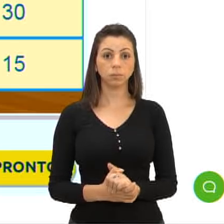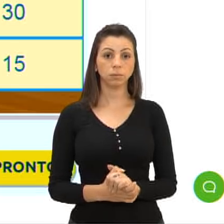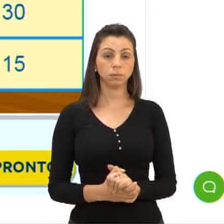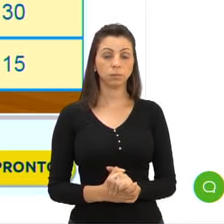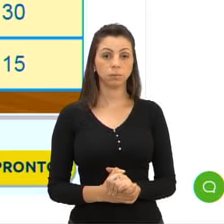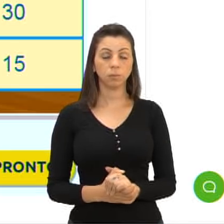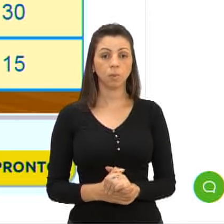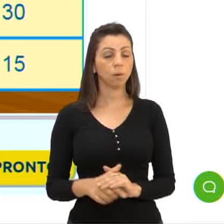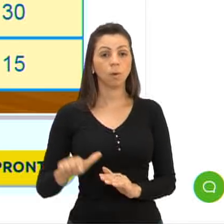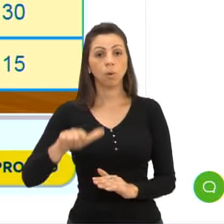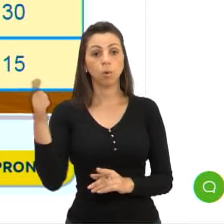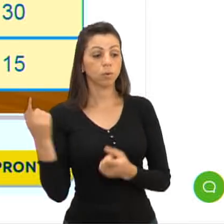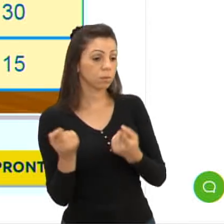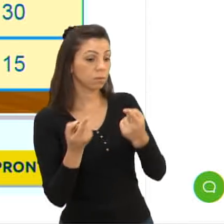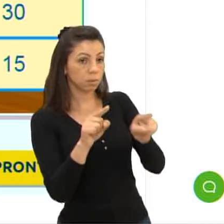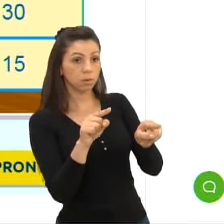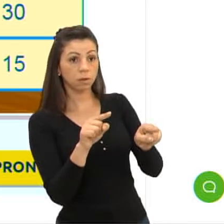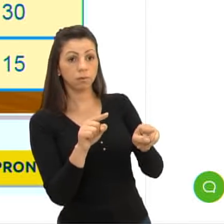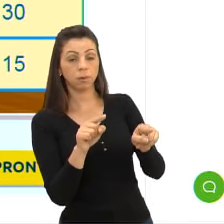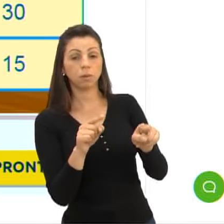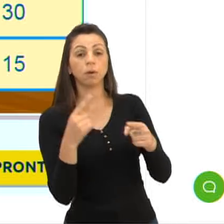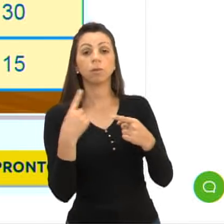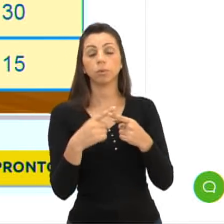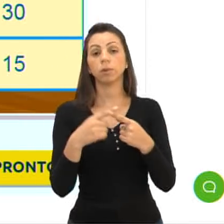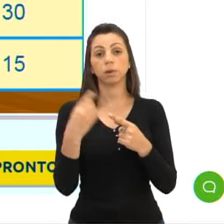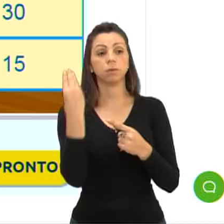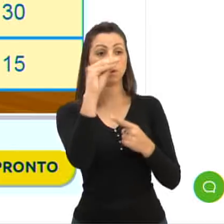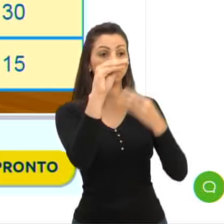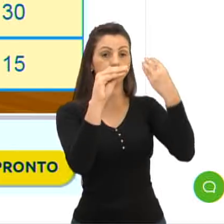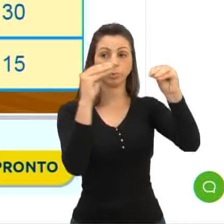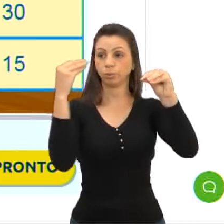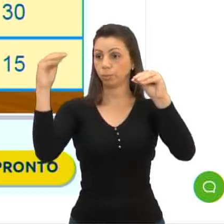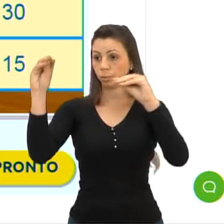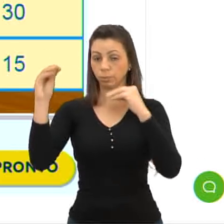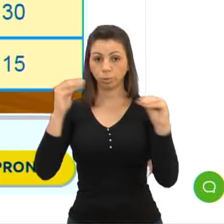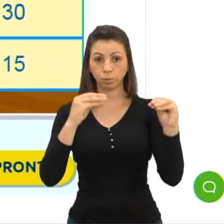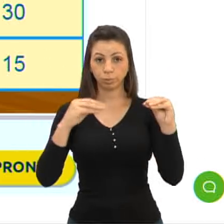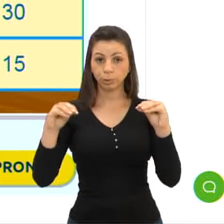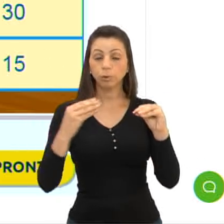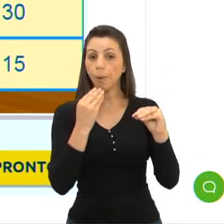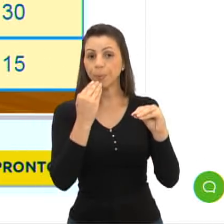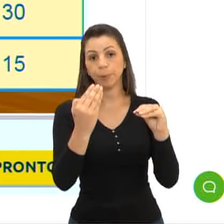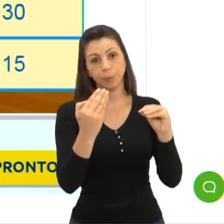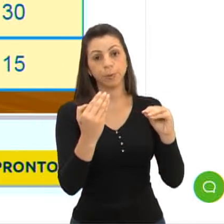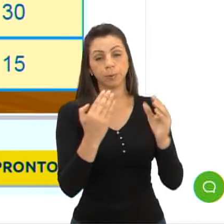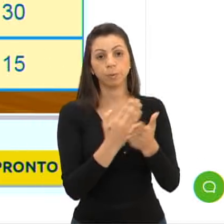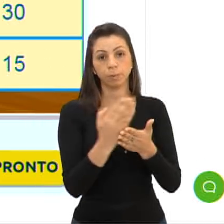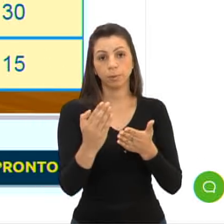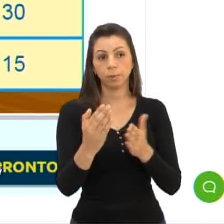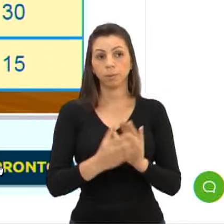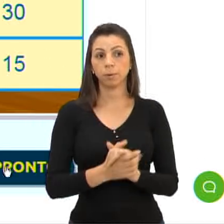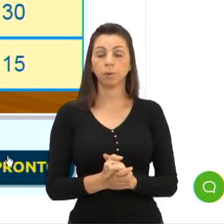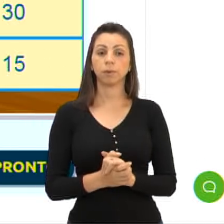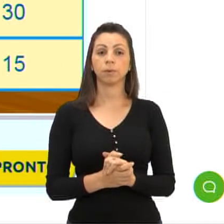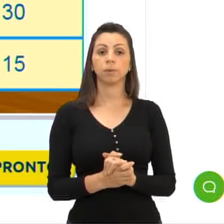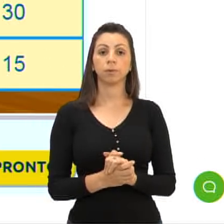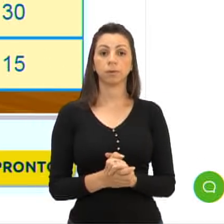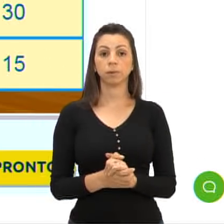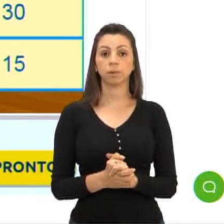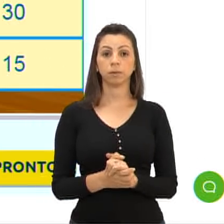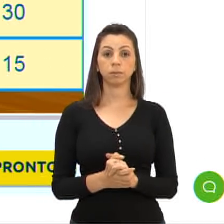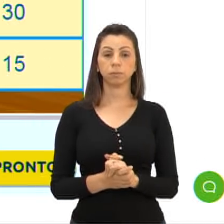outros desafios a serem preenchidos, pois já foi preenchido todos os que solicitava no começo, você pode